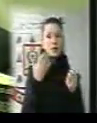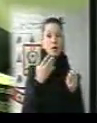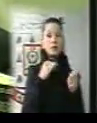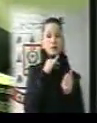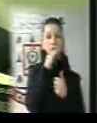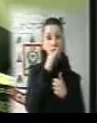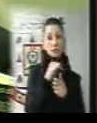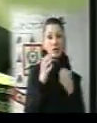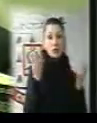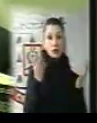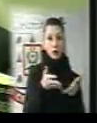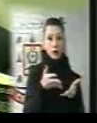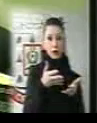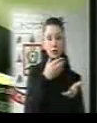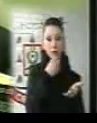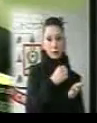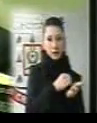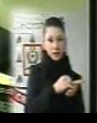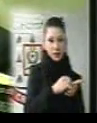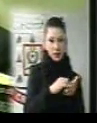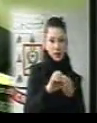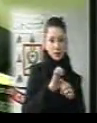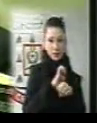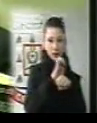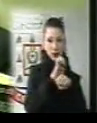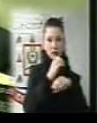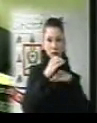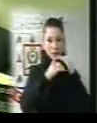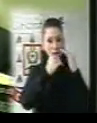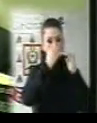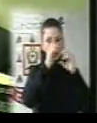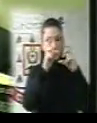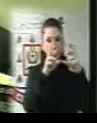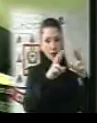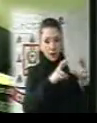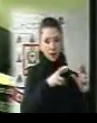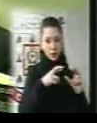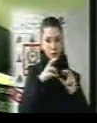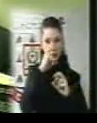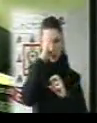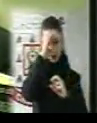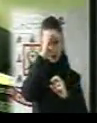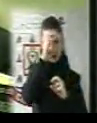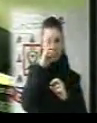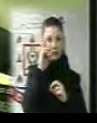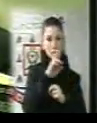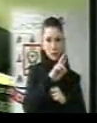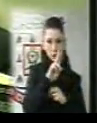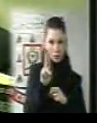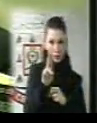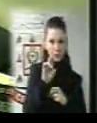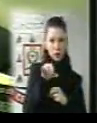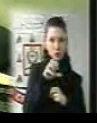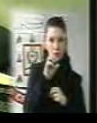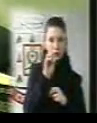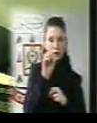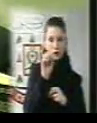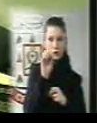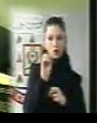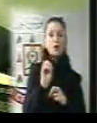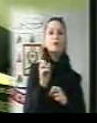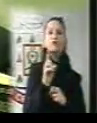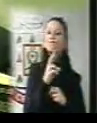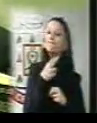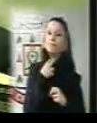deste informar que o secretário de Estado do Desenvolvimento Regional de Criciúma, senhor João Rosa Filho Fabri,